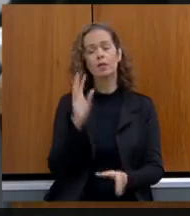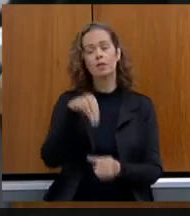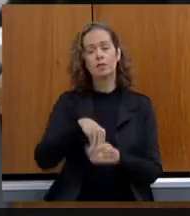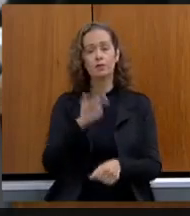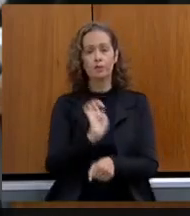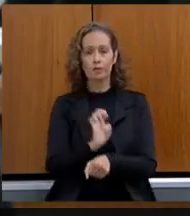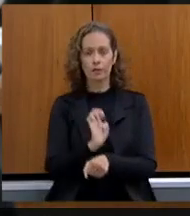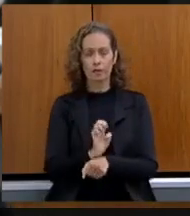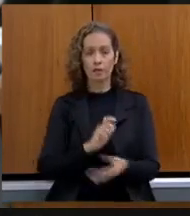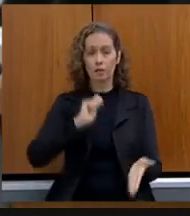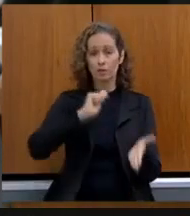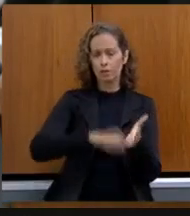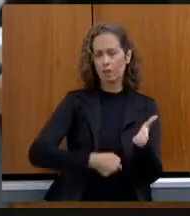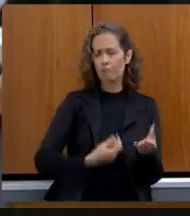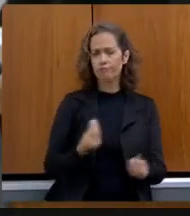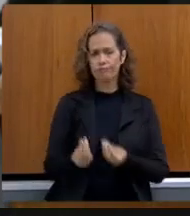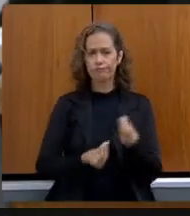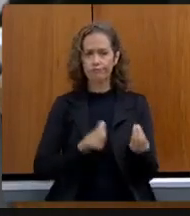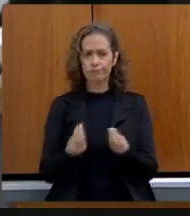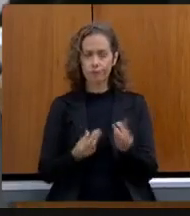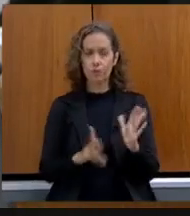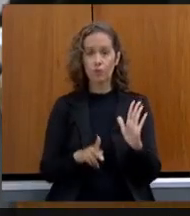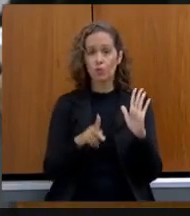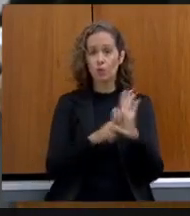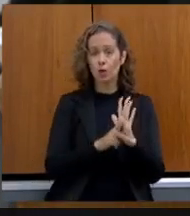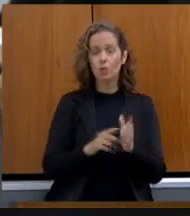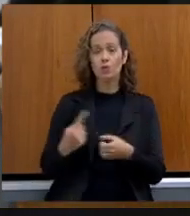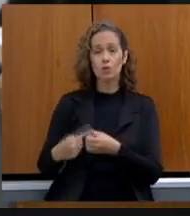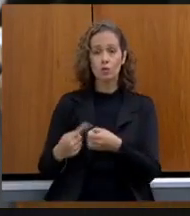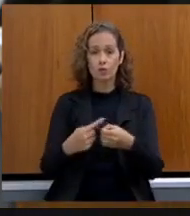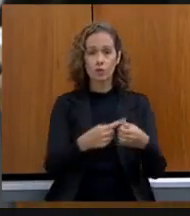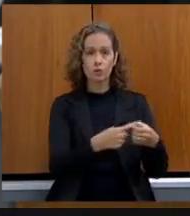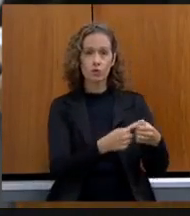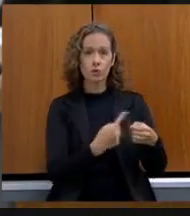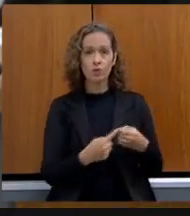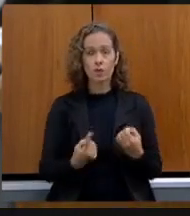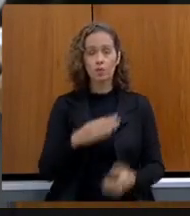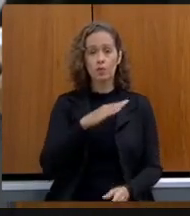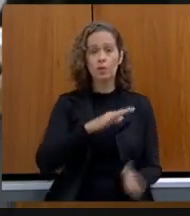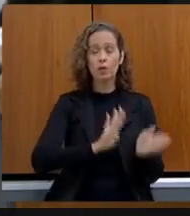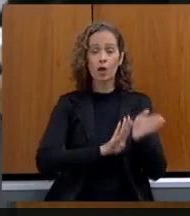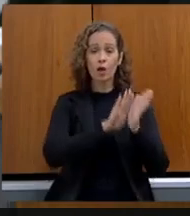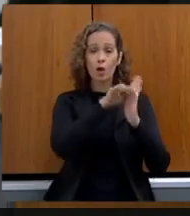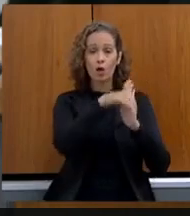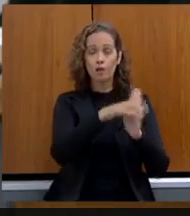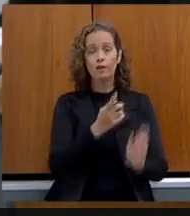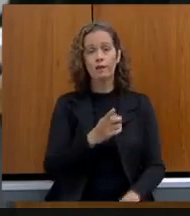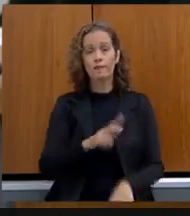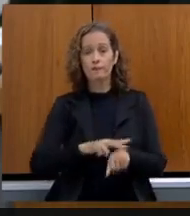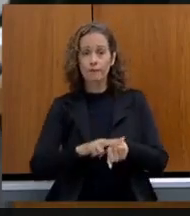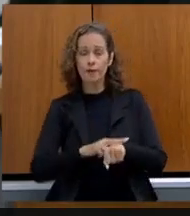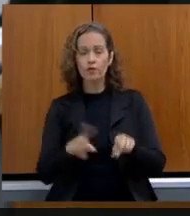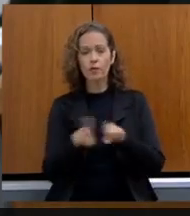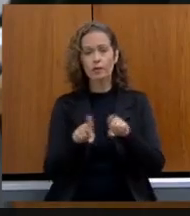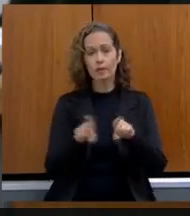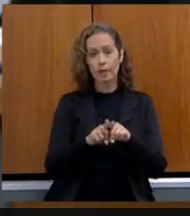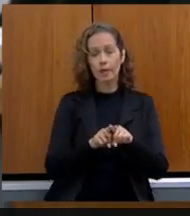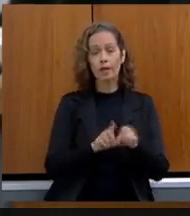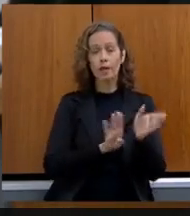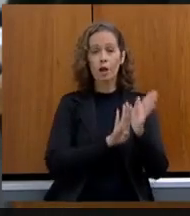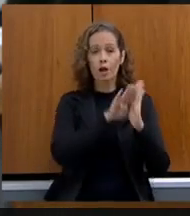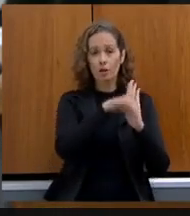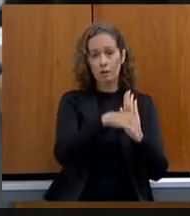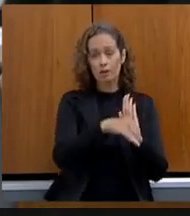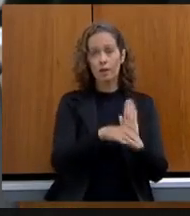estado e não se dá exclusivamente nos municípios de onda verde e amarelo do pronome nas conscientes e onde a não há